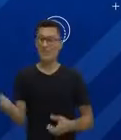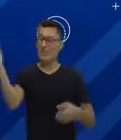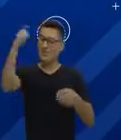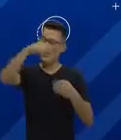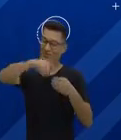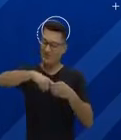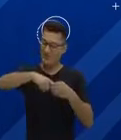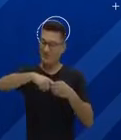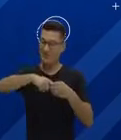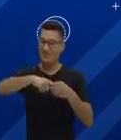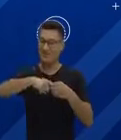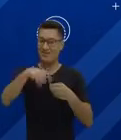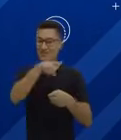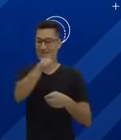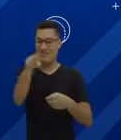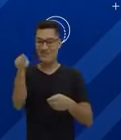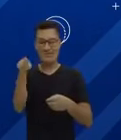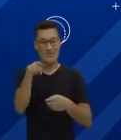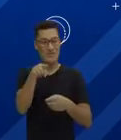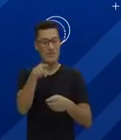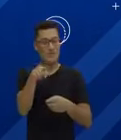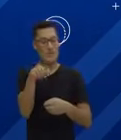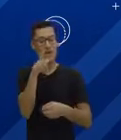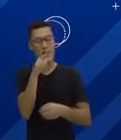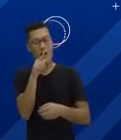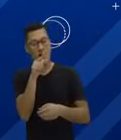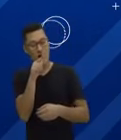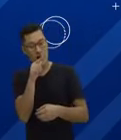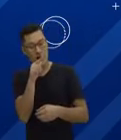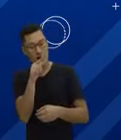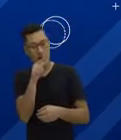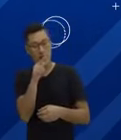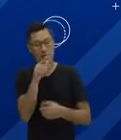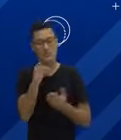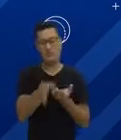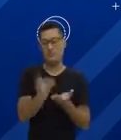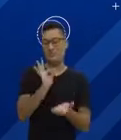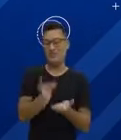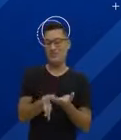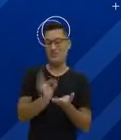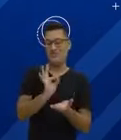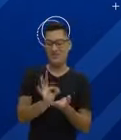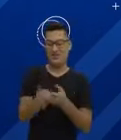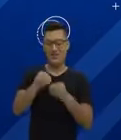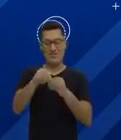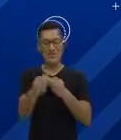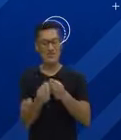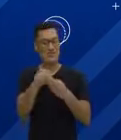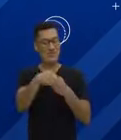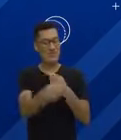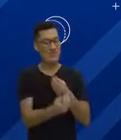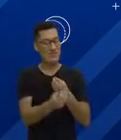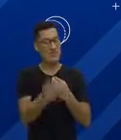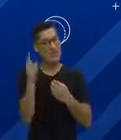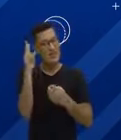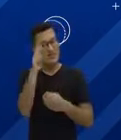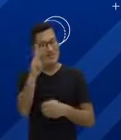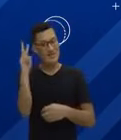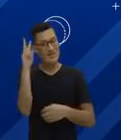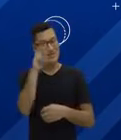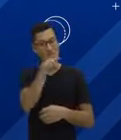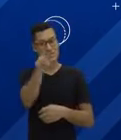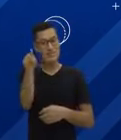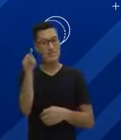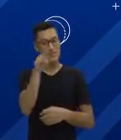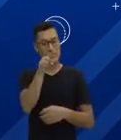Voltamos, pessoal. Espero que você tenha tomado uma água, comido um café lá com pupunha, tá certo? E lembrando, senhores, fiquem